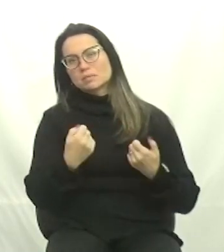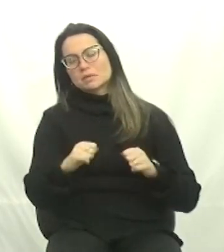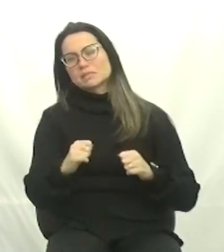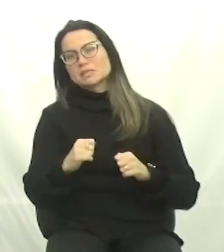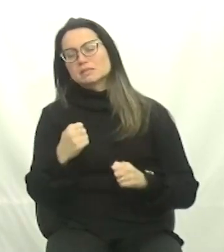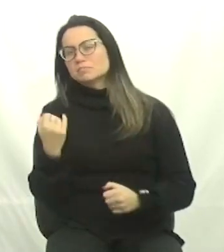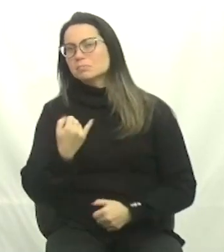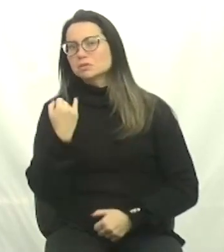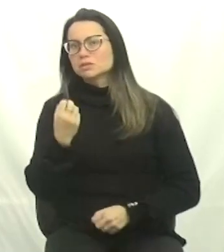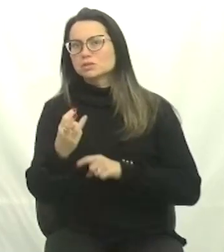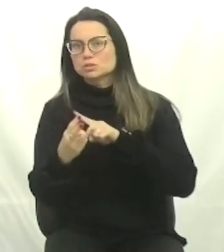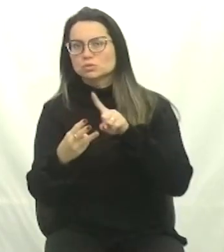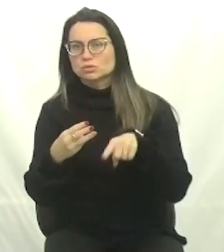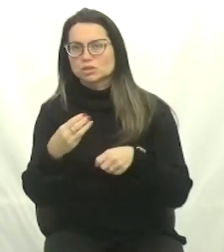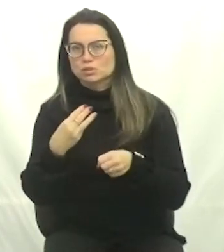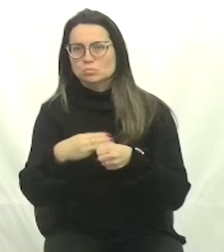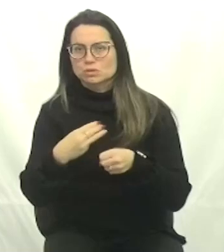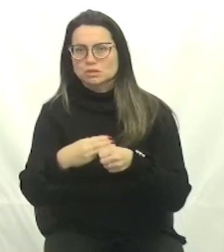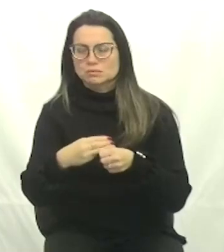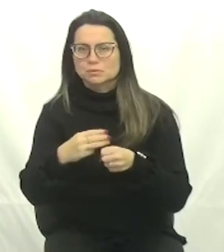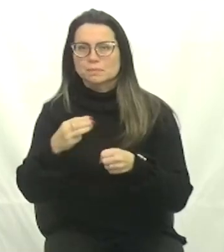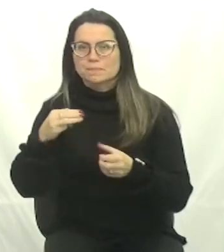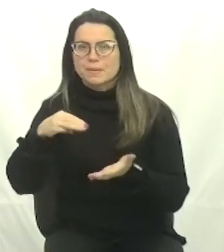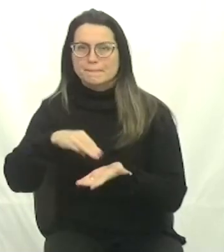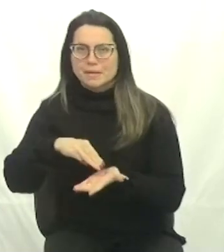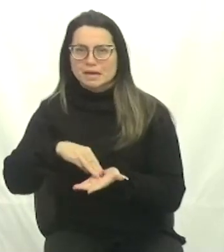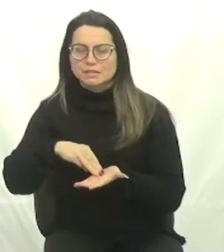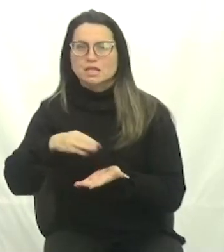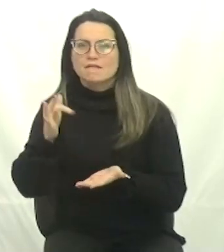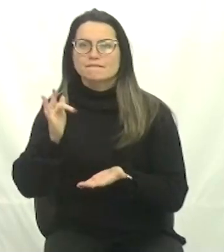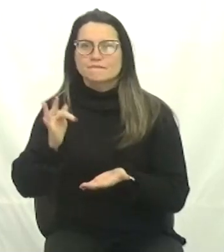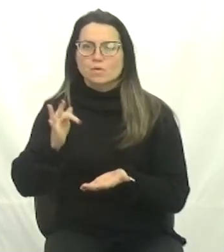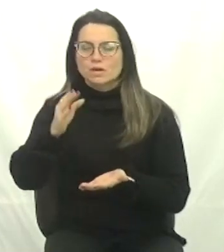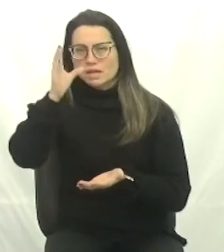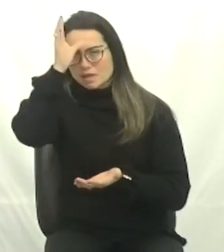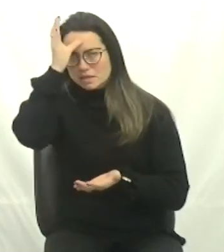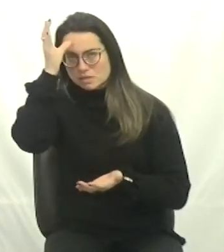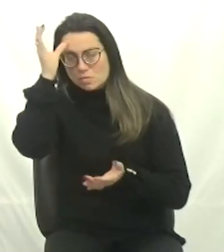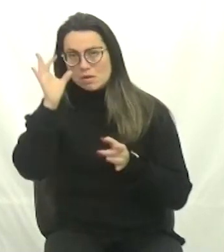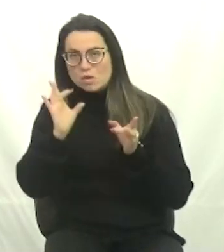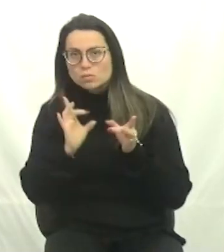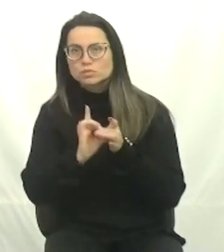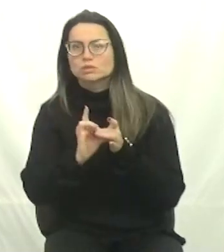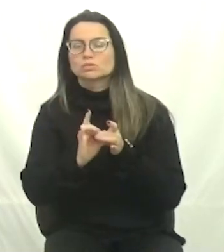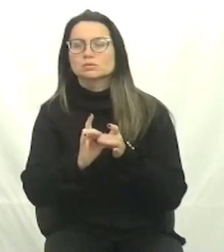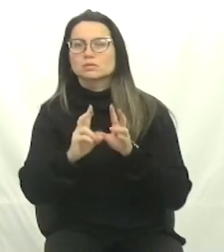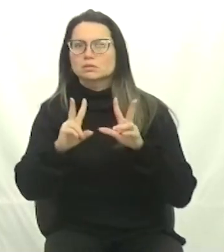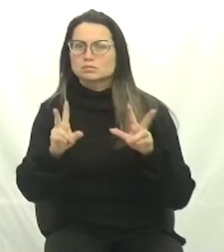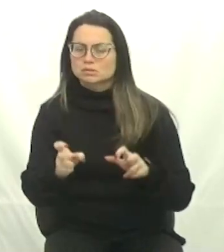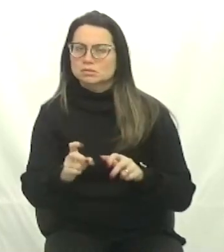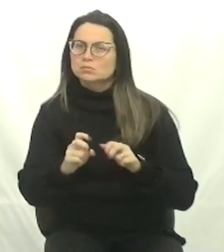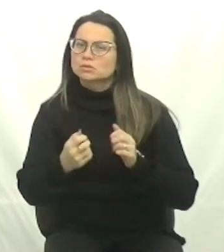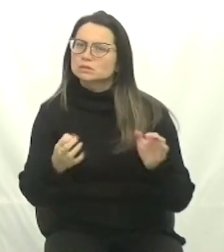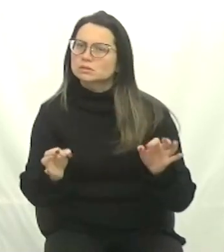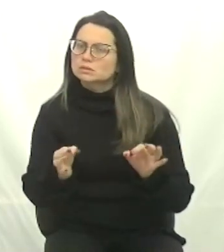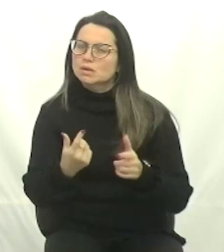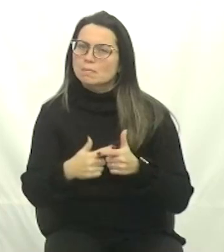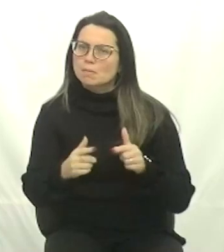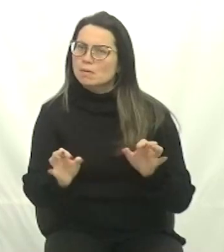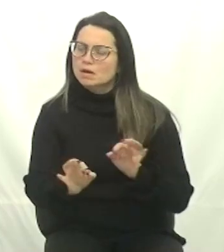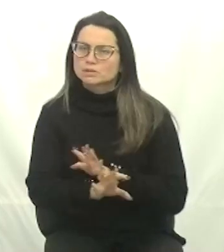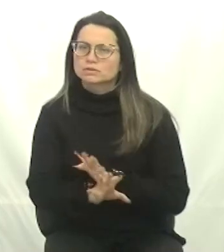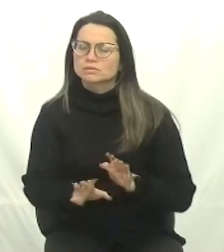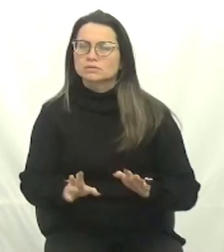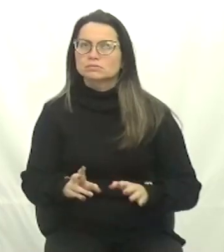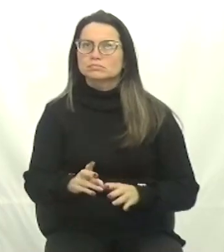três municípios, Maracajá, Forquilinha e Criciúma, para que esse assunto possa ser sanado. Aliás, nos próximos dias temos uma reunião em